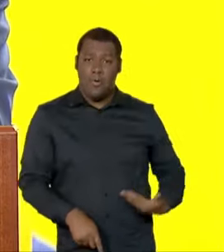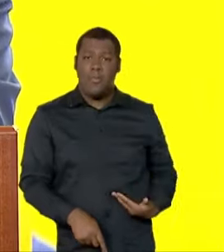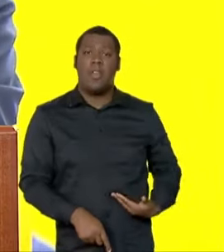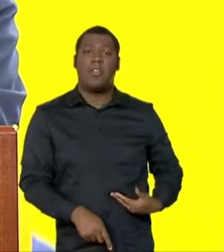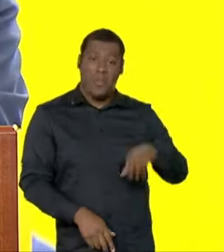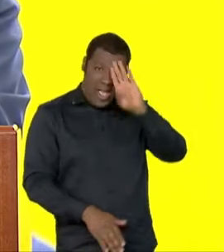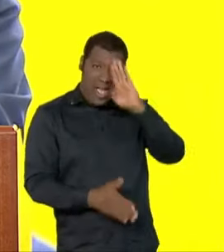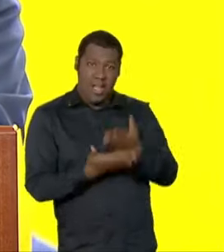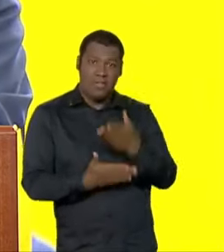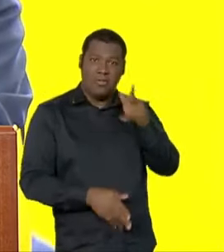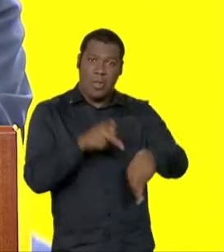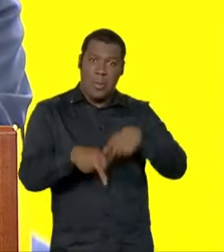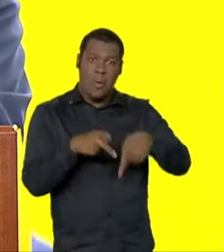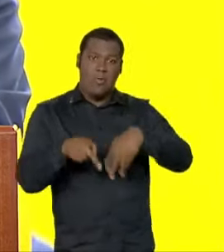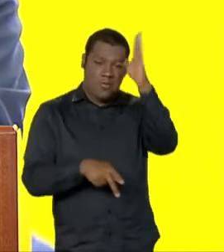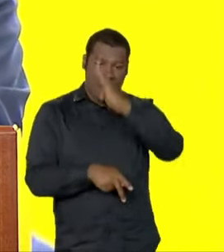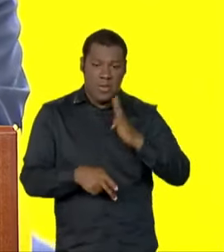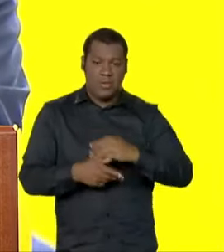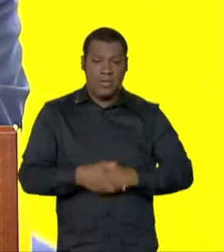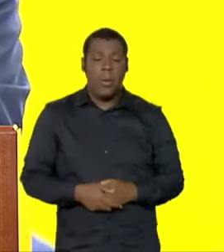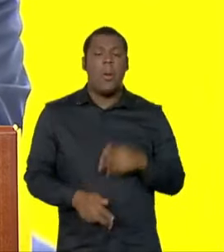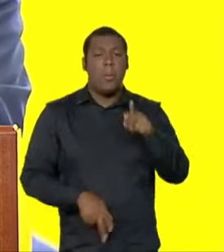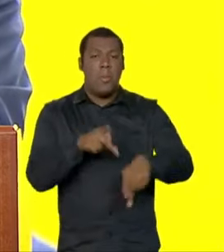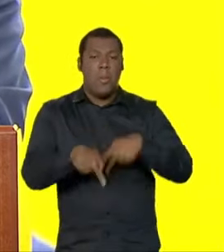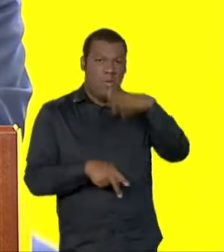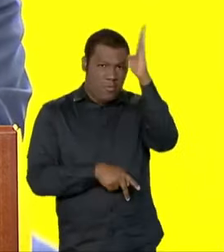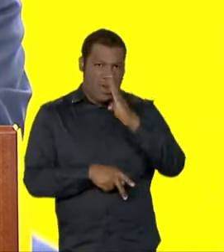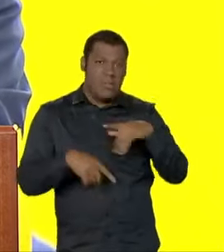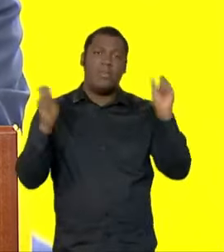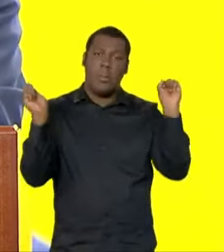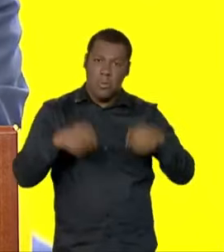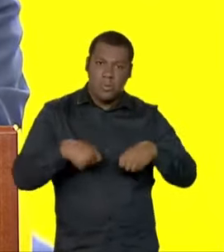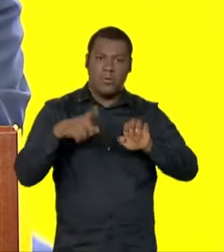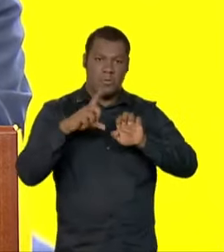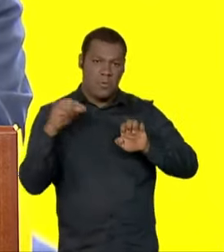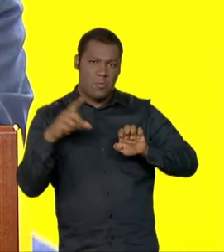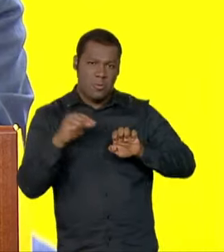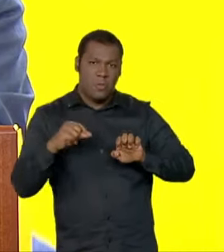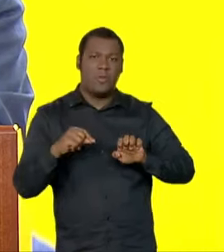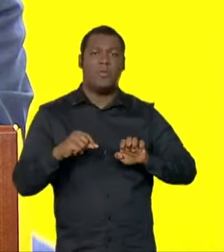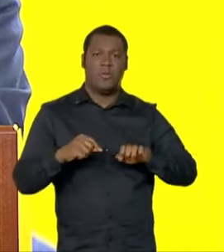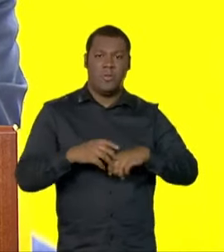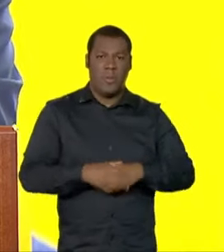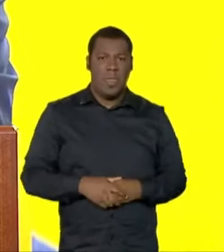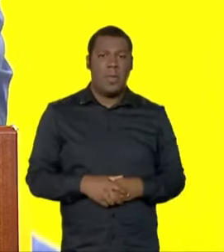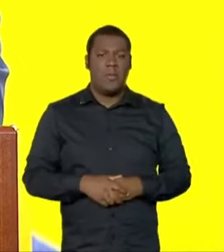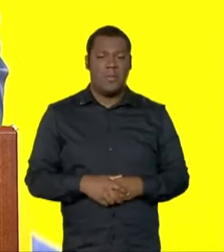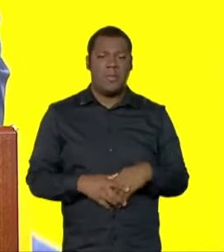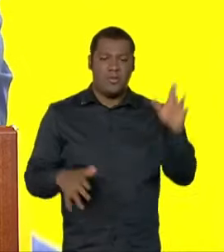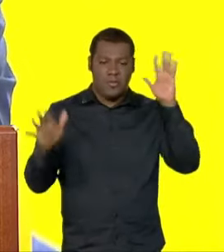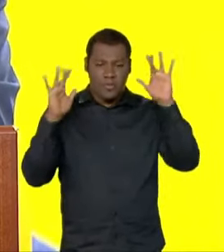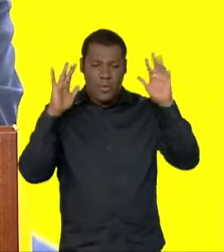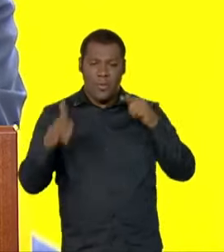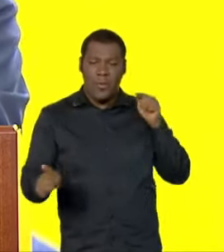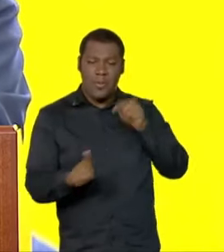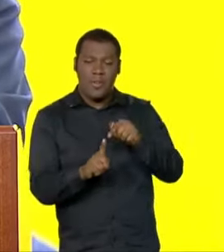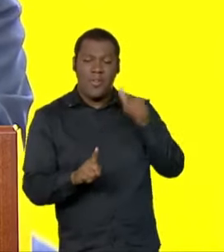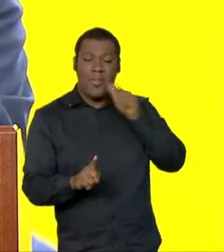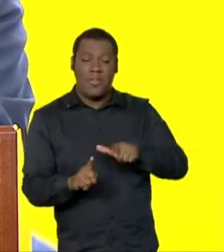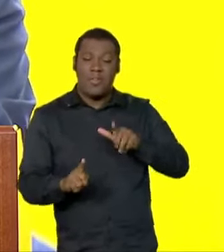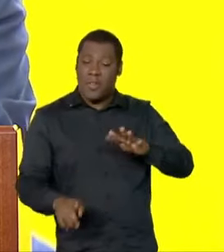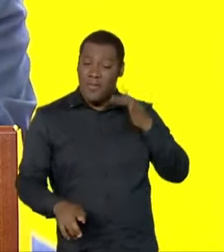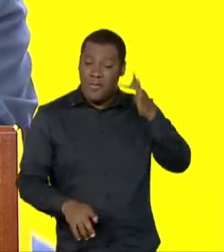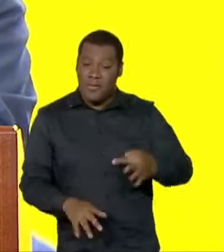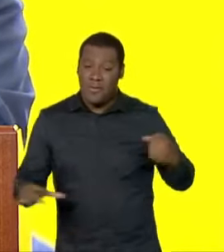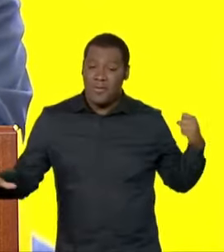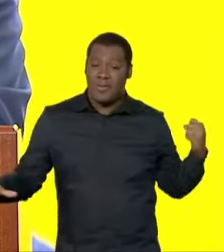governo no povo brasileiro, na sua capacidade de empreender, de transformar realidades e de construir um futuro melhor